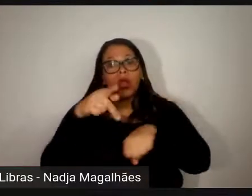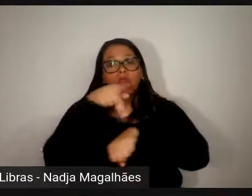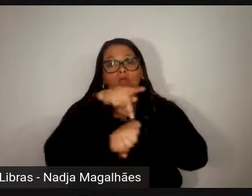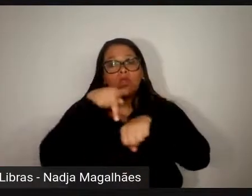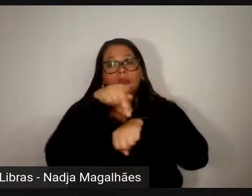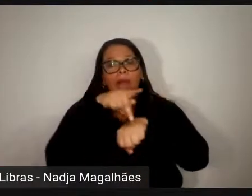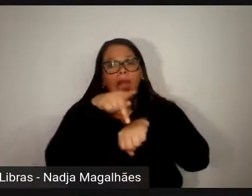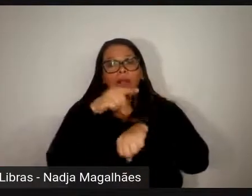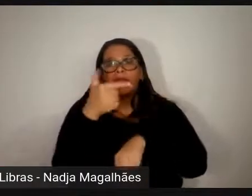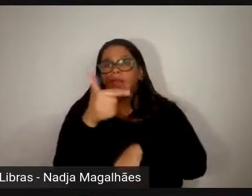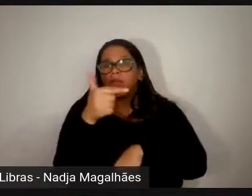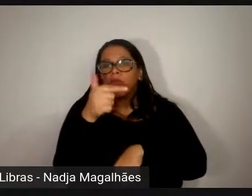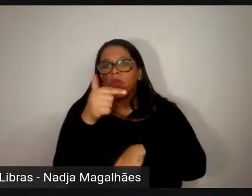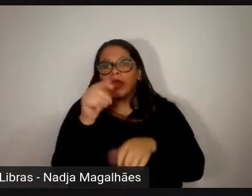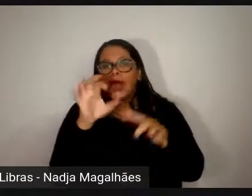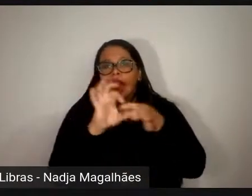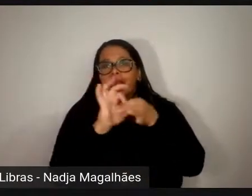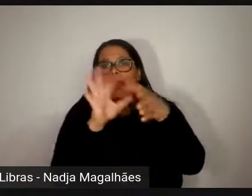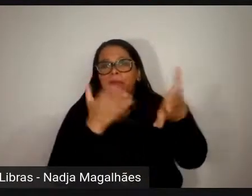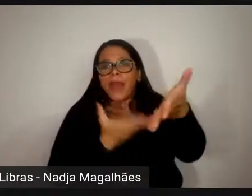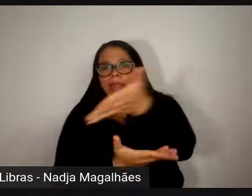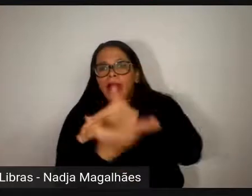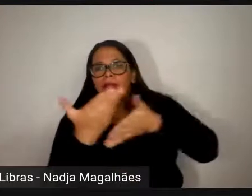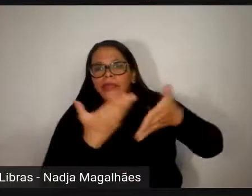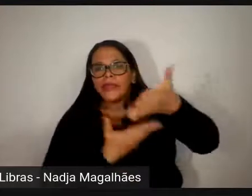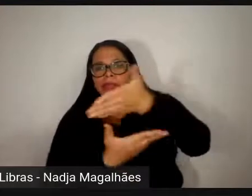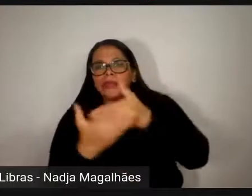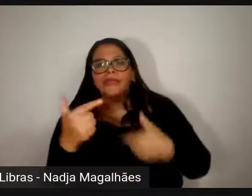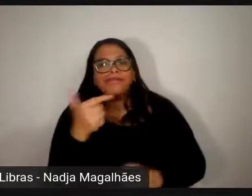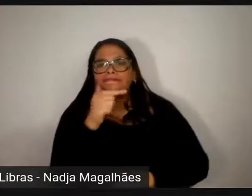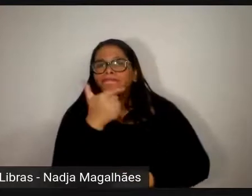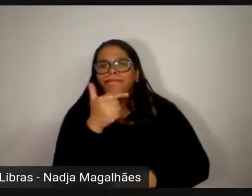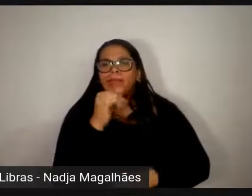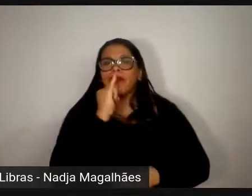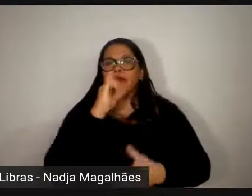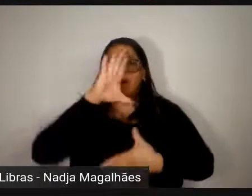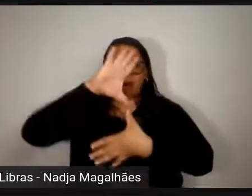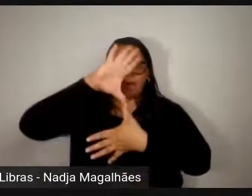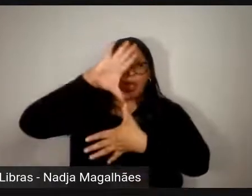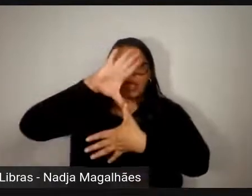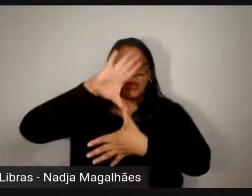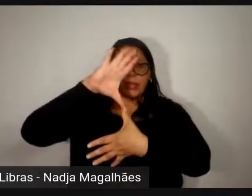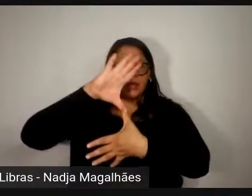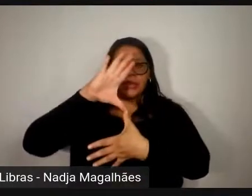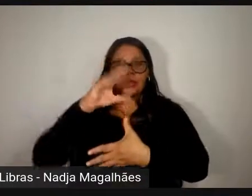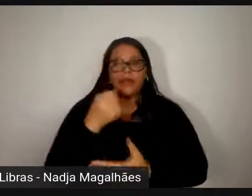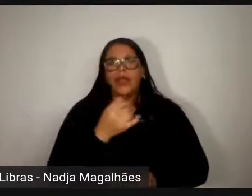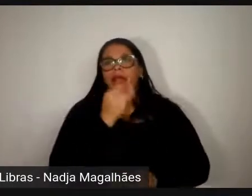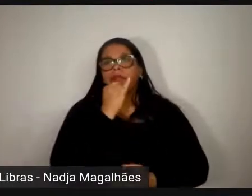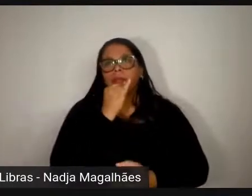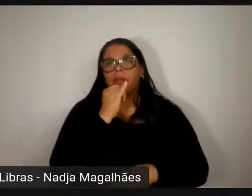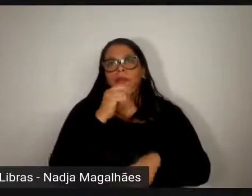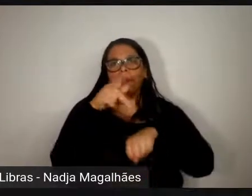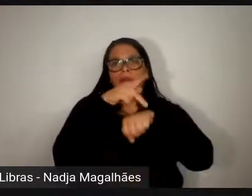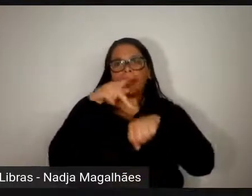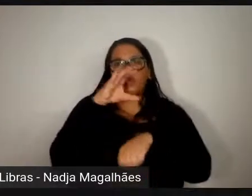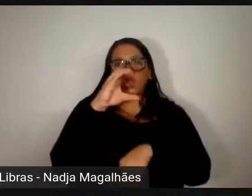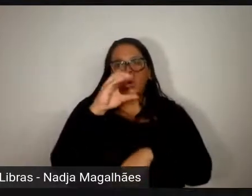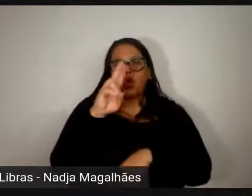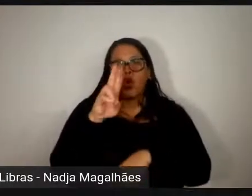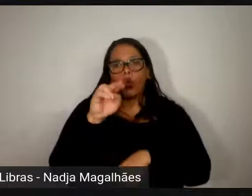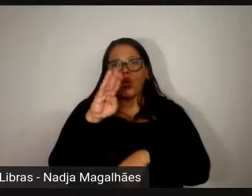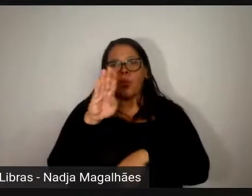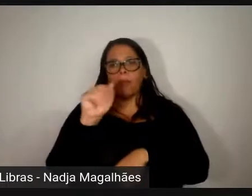não democráticos da América, né, do continente americano, que no caso Cuba,